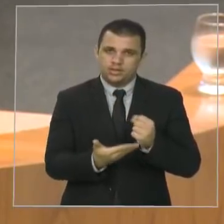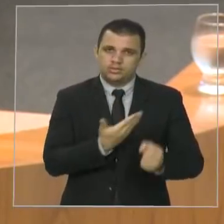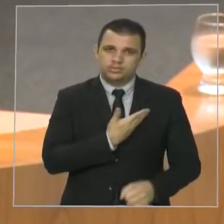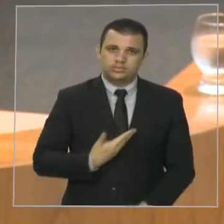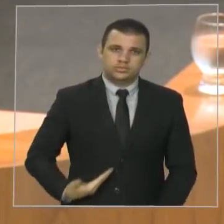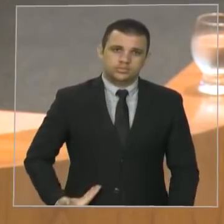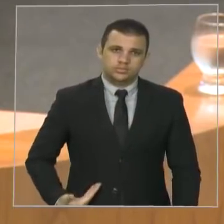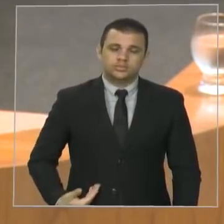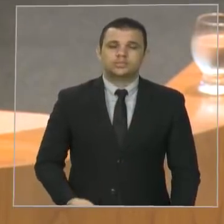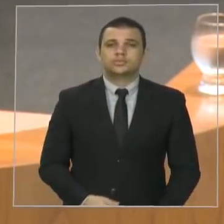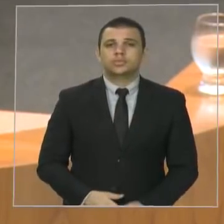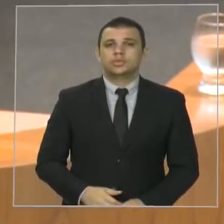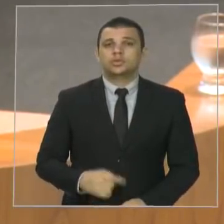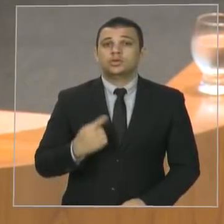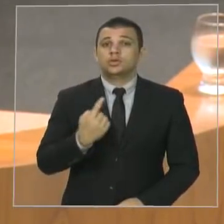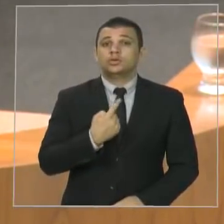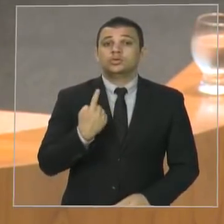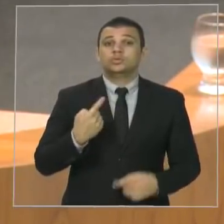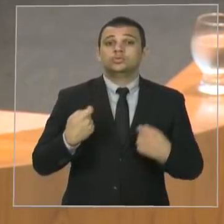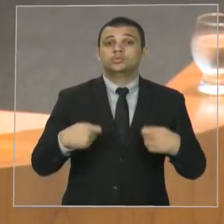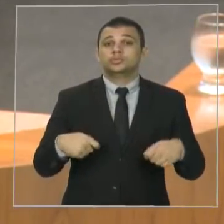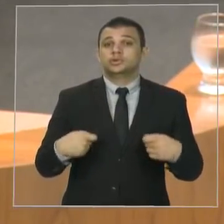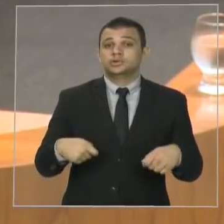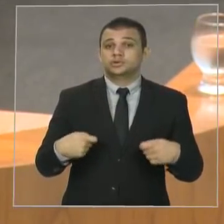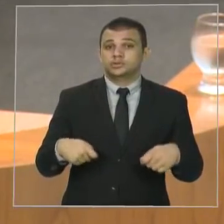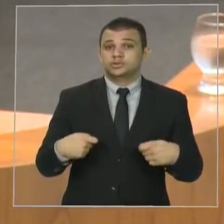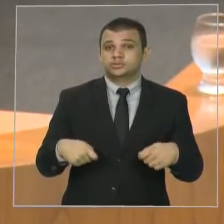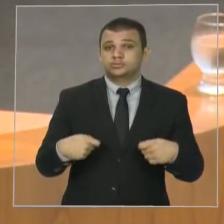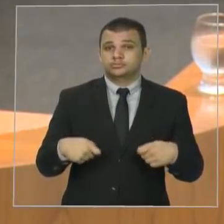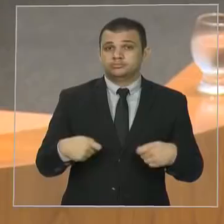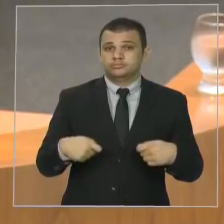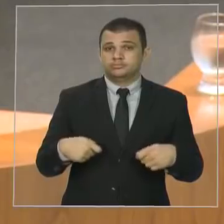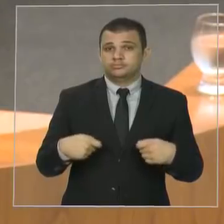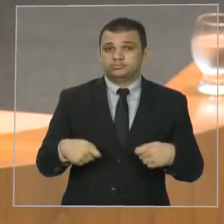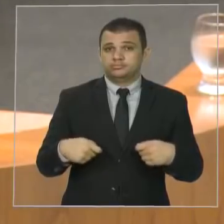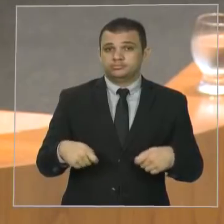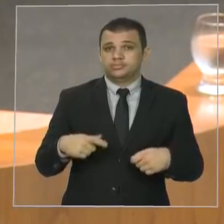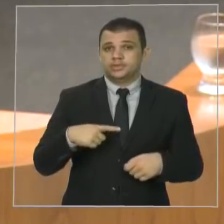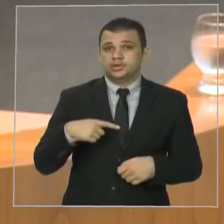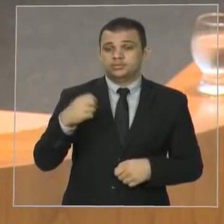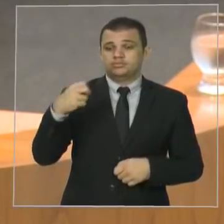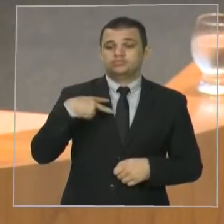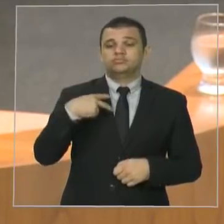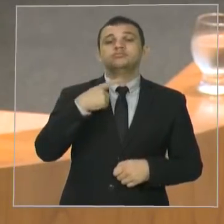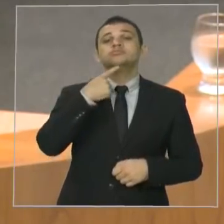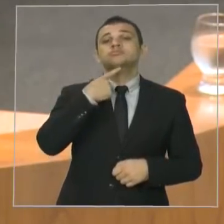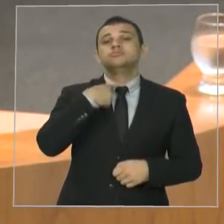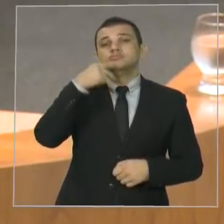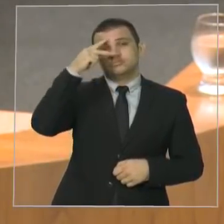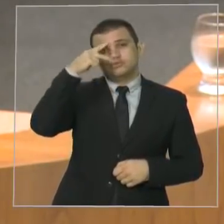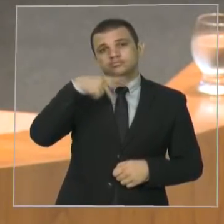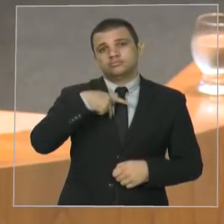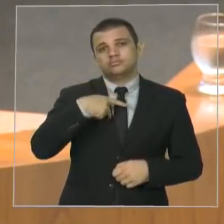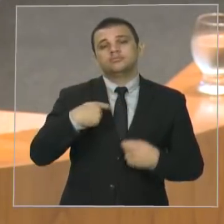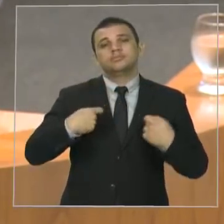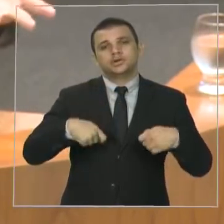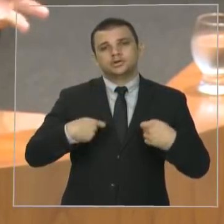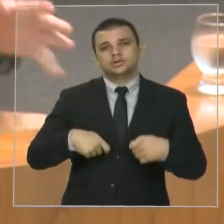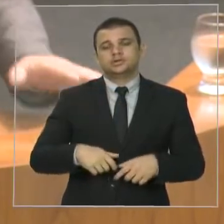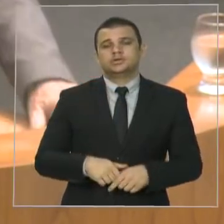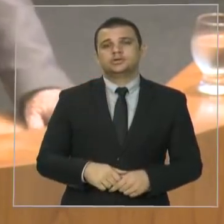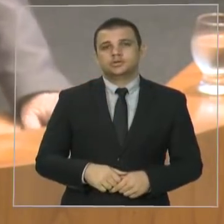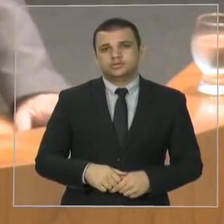via, quando a aprovação pela Câmara dos Deputados e pelo Senado Federal,